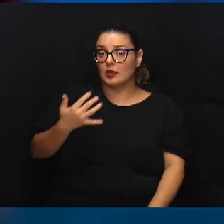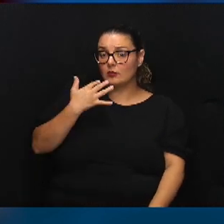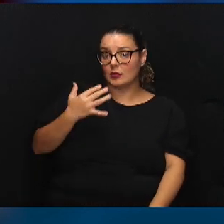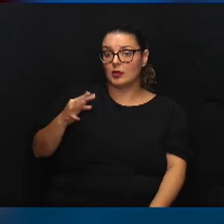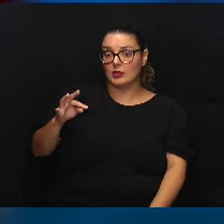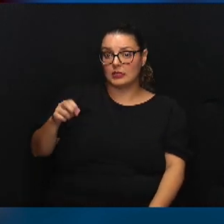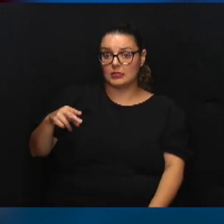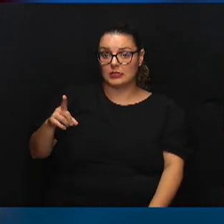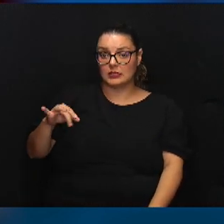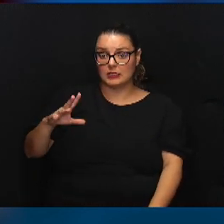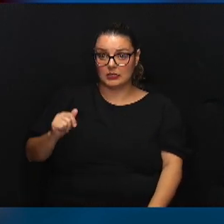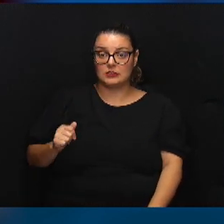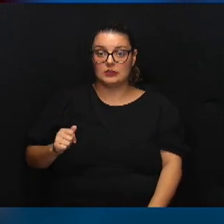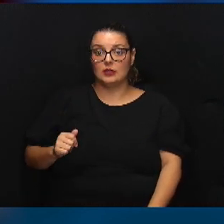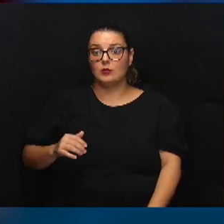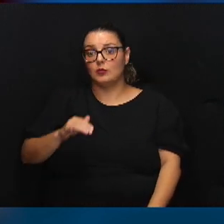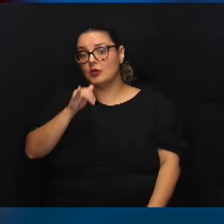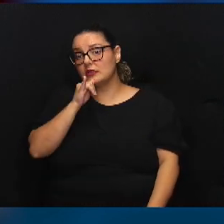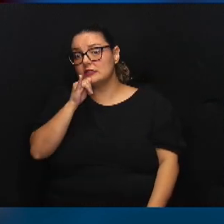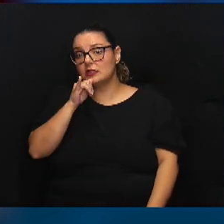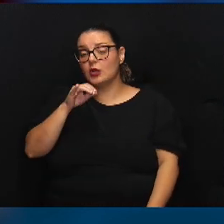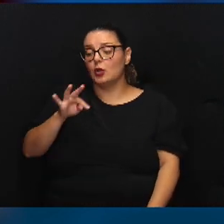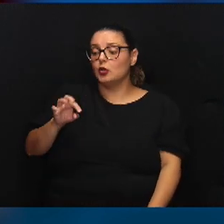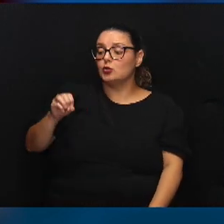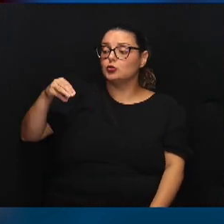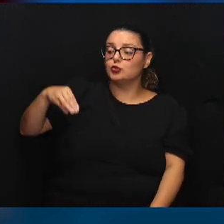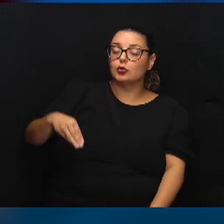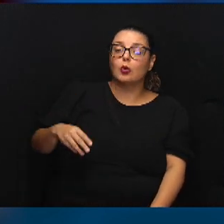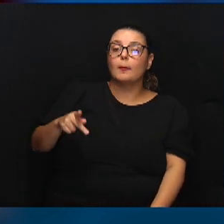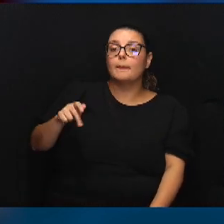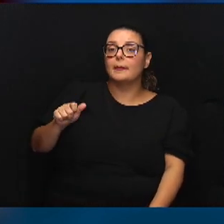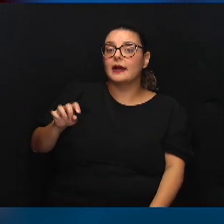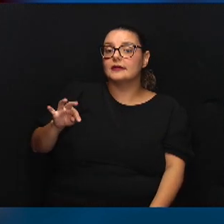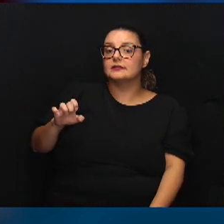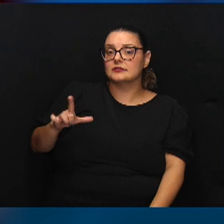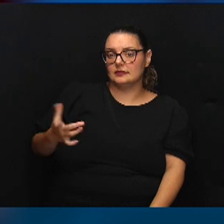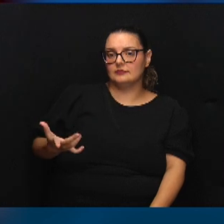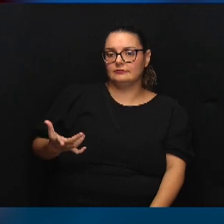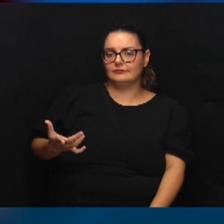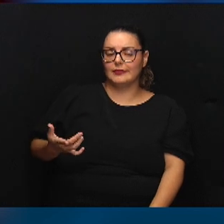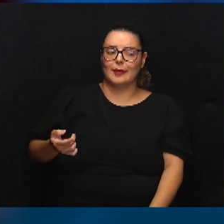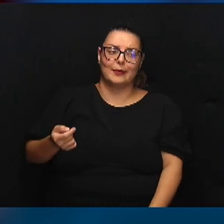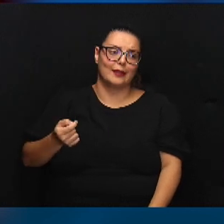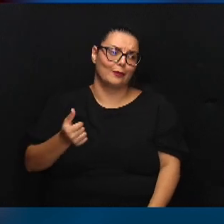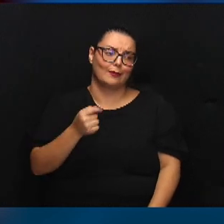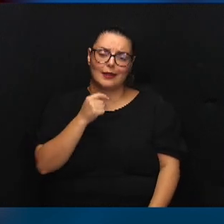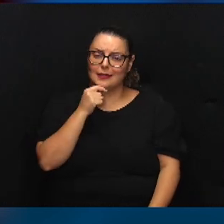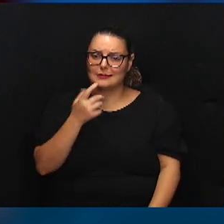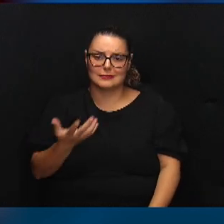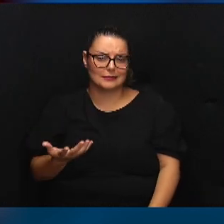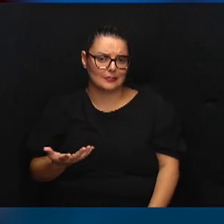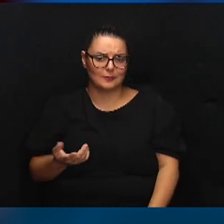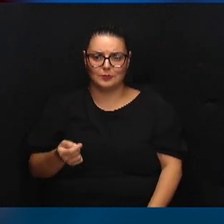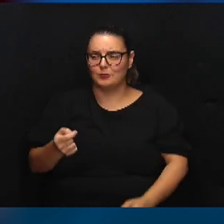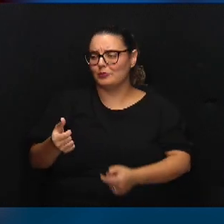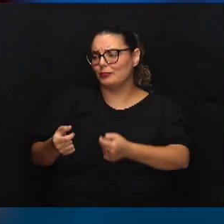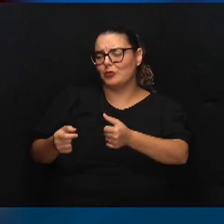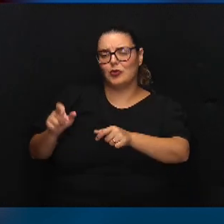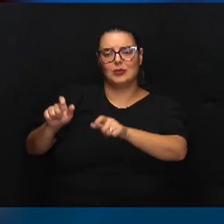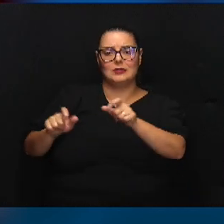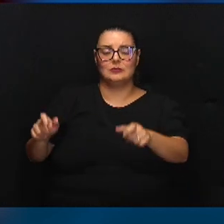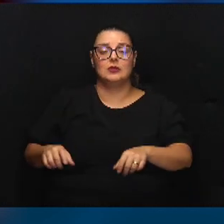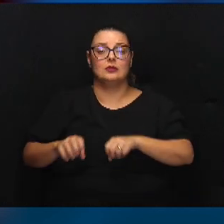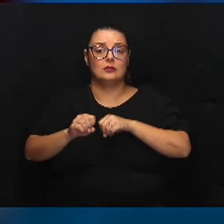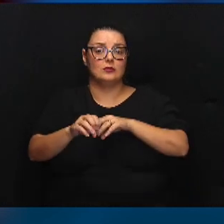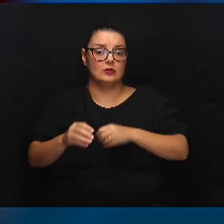tendência, agora a gente teve os tons pastéis, por exemplo, que, gente, não é para quase ninguém. Então, assim, é para poucas pessoas. Então, eu vou ensinar